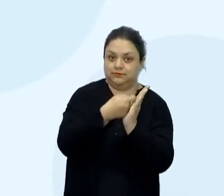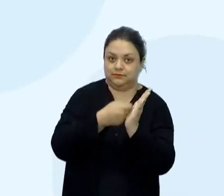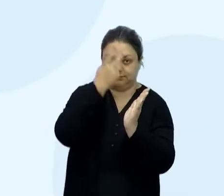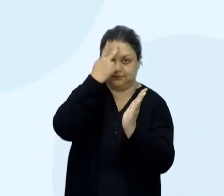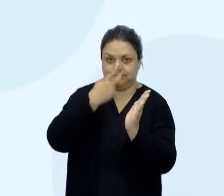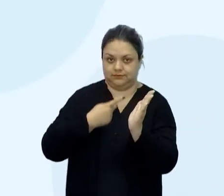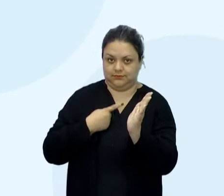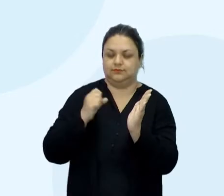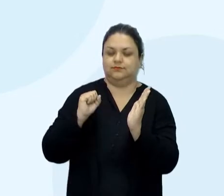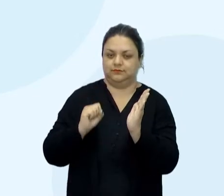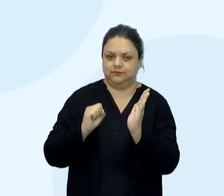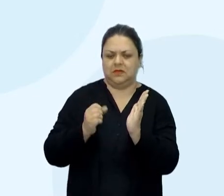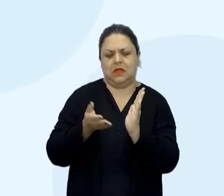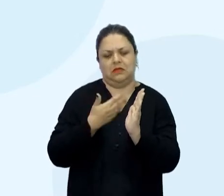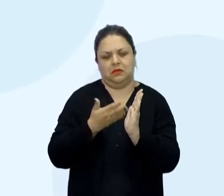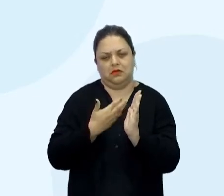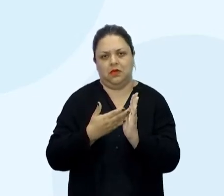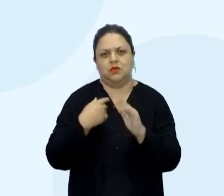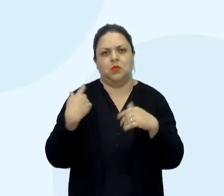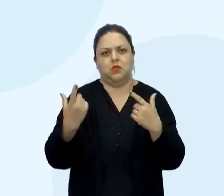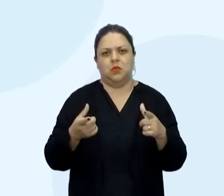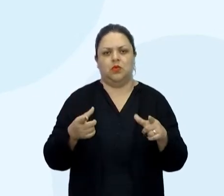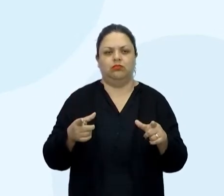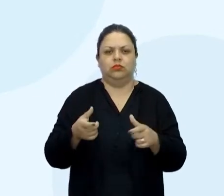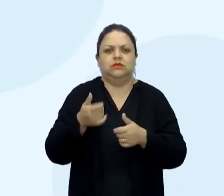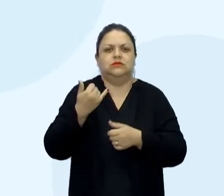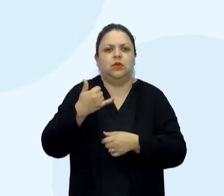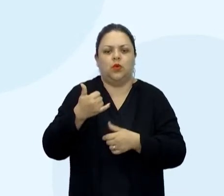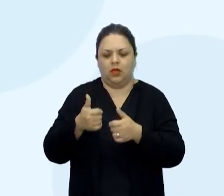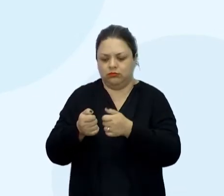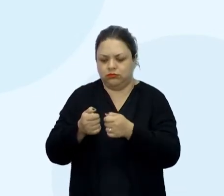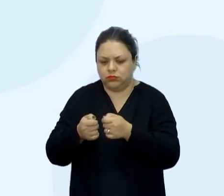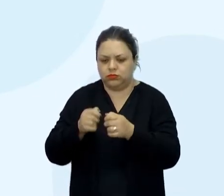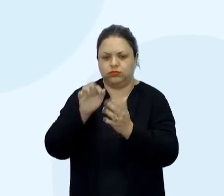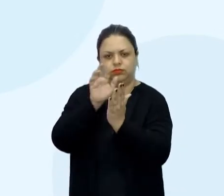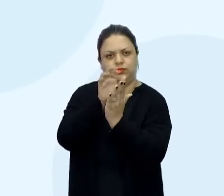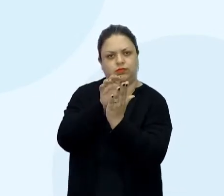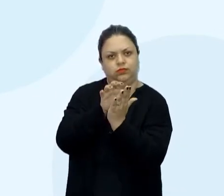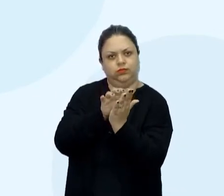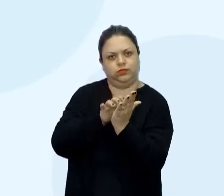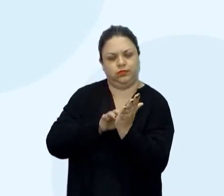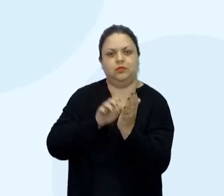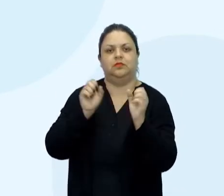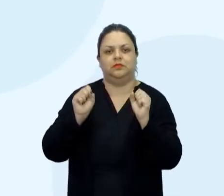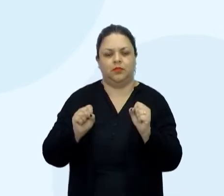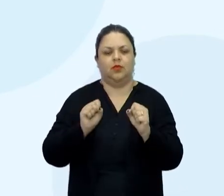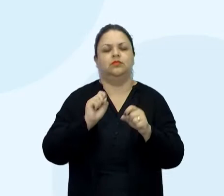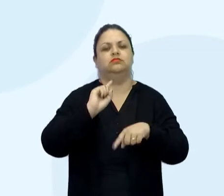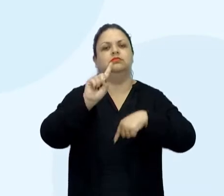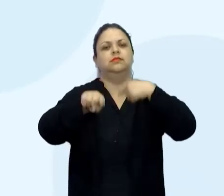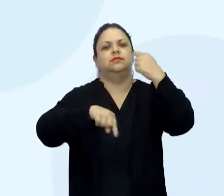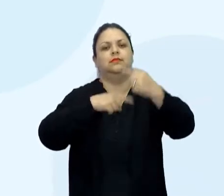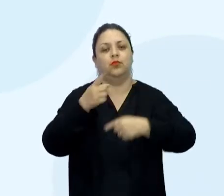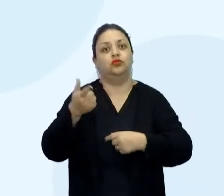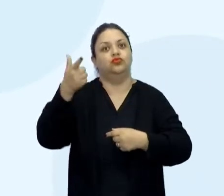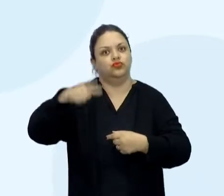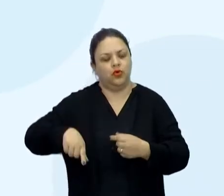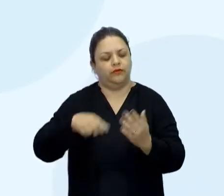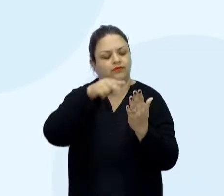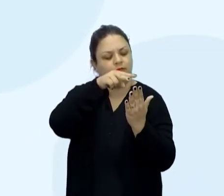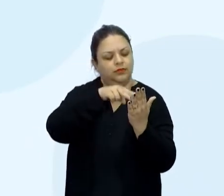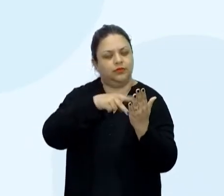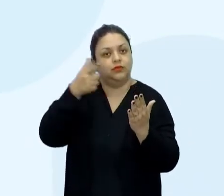ser um caderno, pode ser um bloco de notas no celular. O importante é que você faça anotações e revisite essas anotações aí conforme